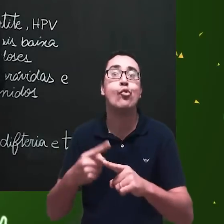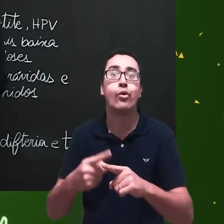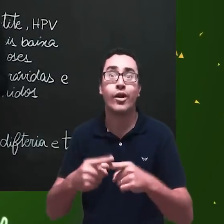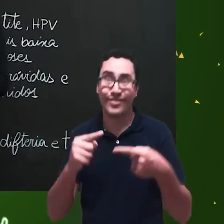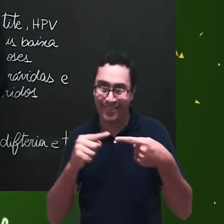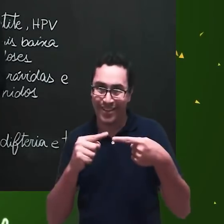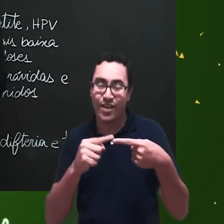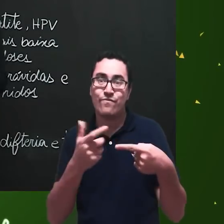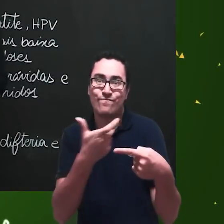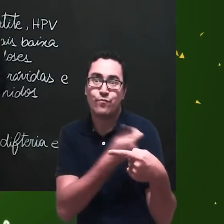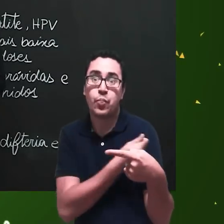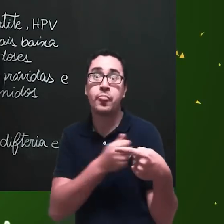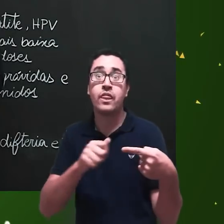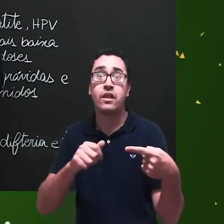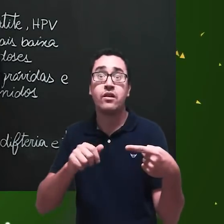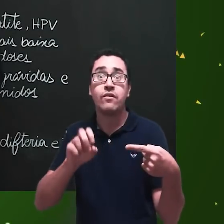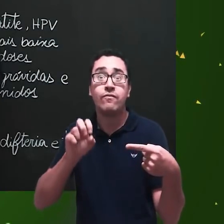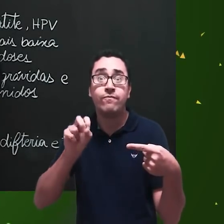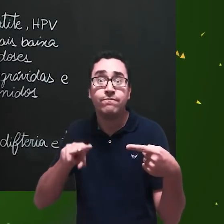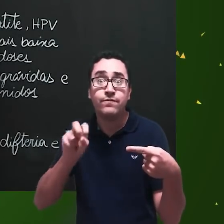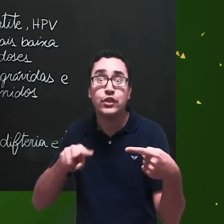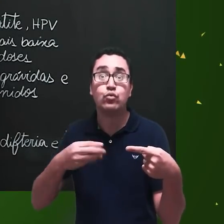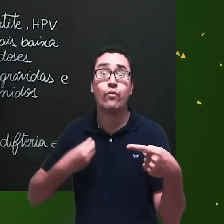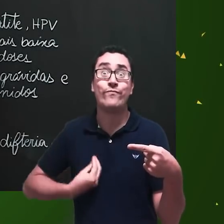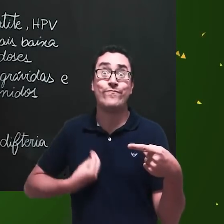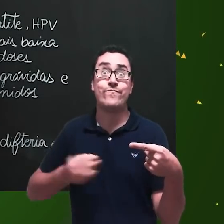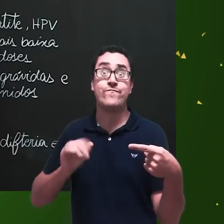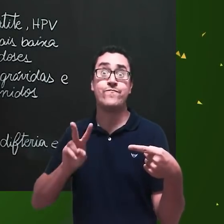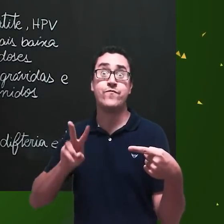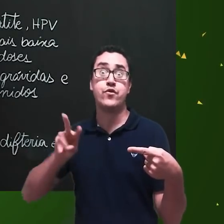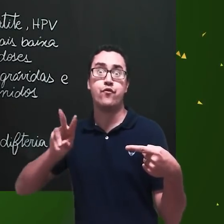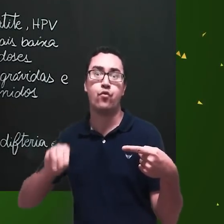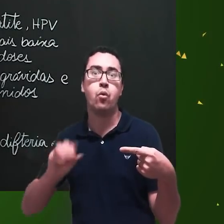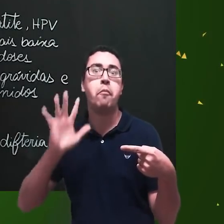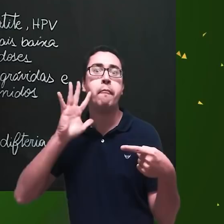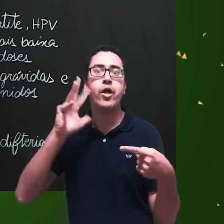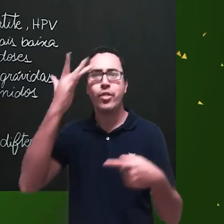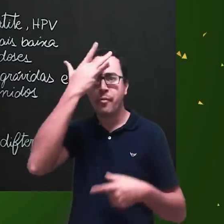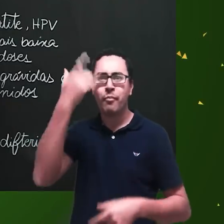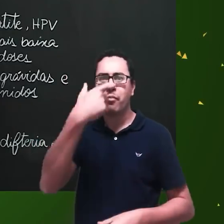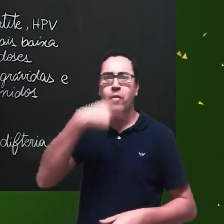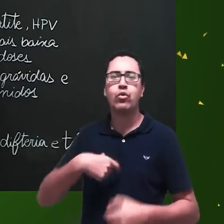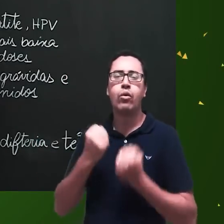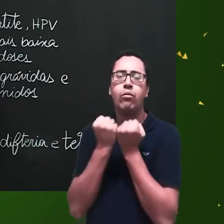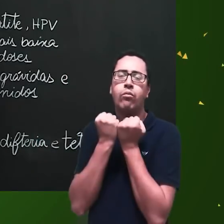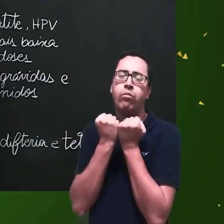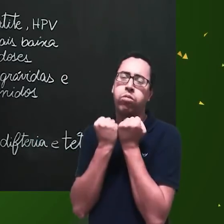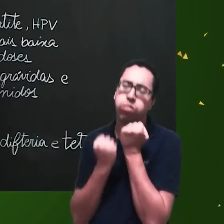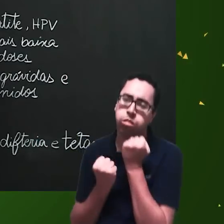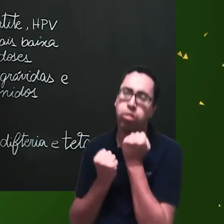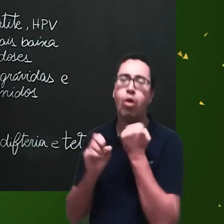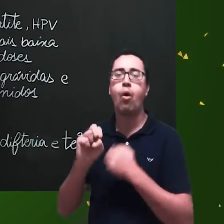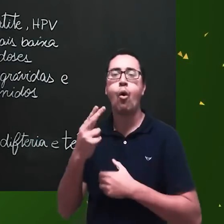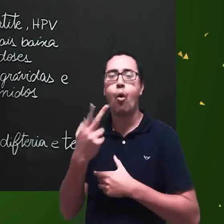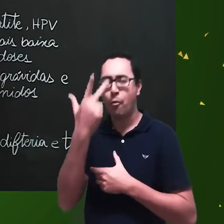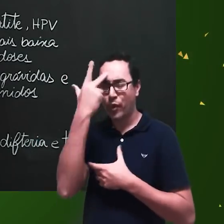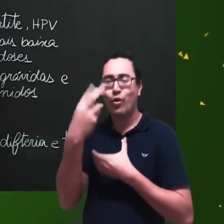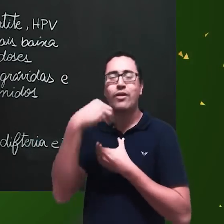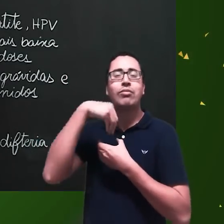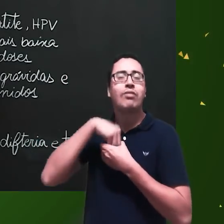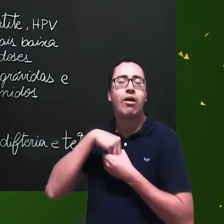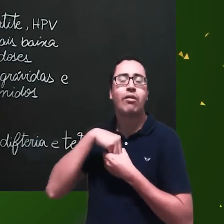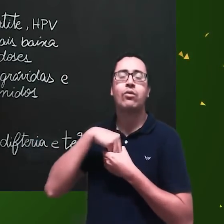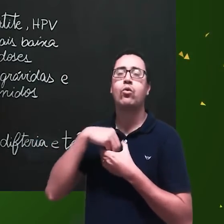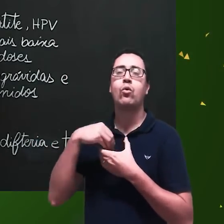essa pessoa, ela está com a imunidade muito baixa. Ou ela tem alguma doença na sua imunidade. Ela é um